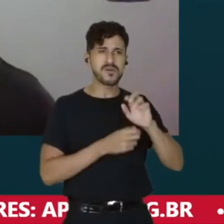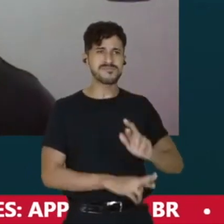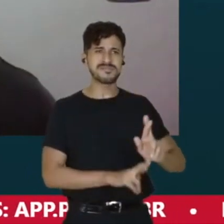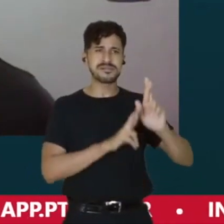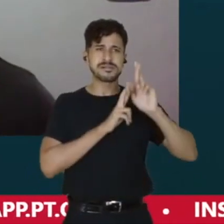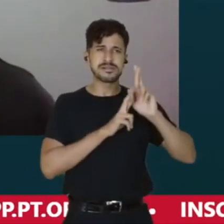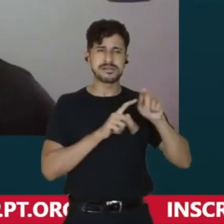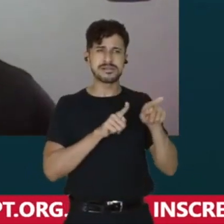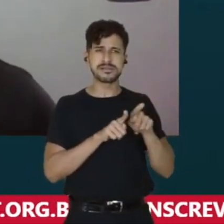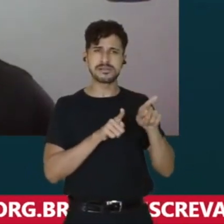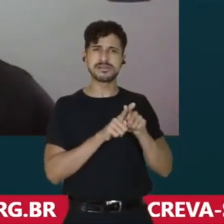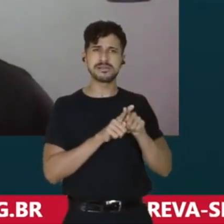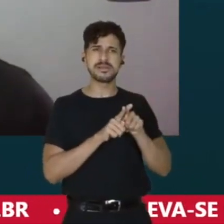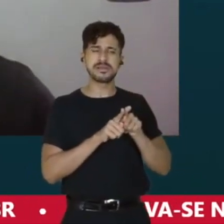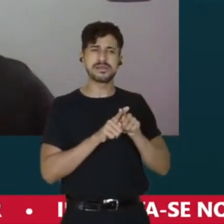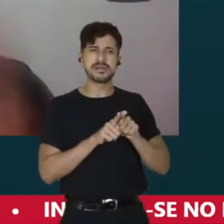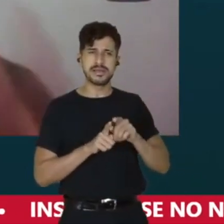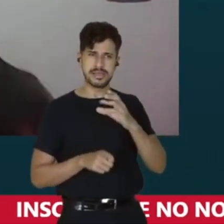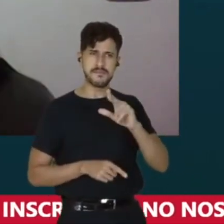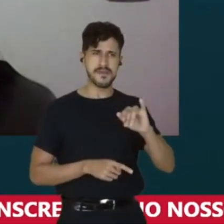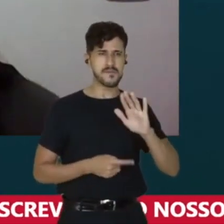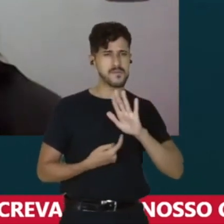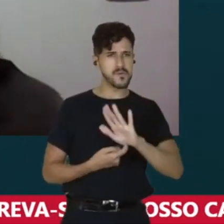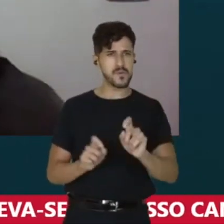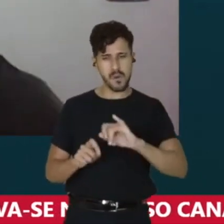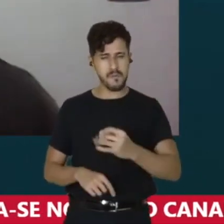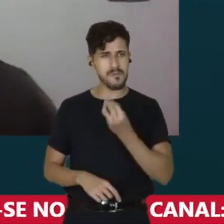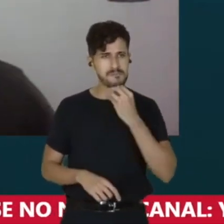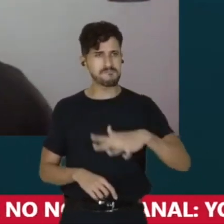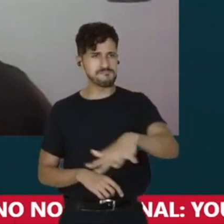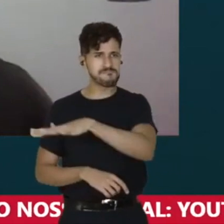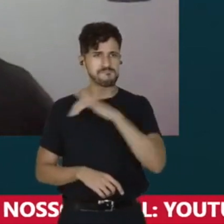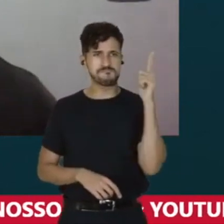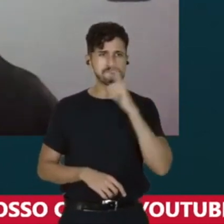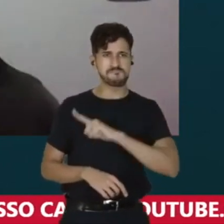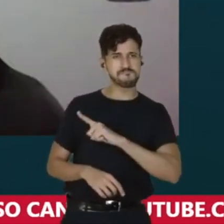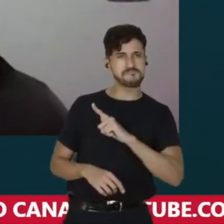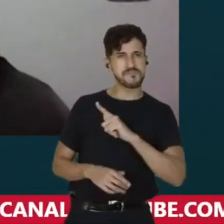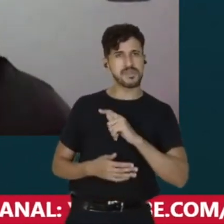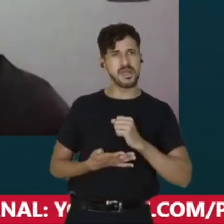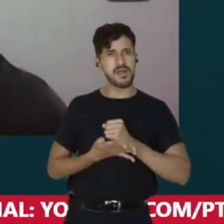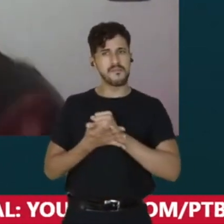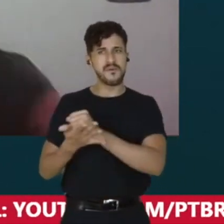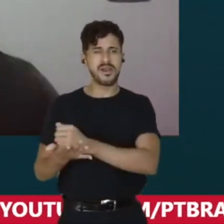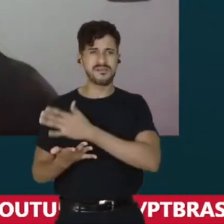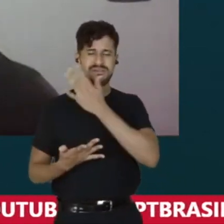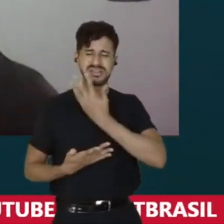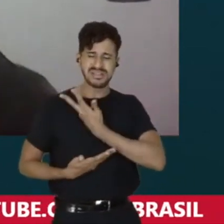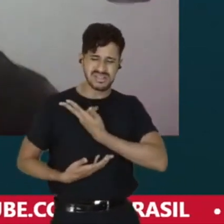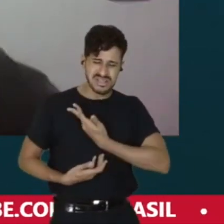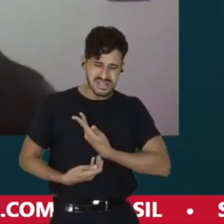e o consolo, né, que a CPI trouxe, o espaço que a CPI conseguiu preencher no luto dessas pessoas,